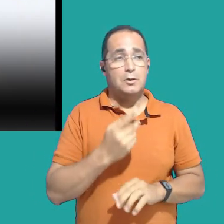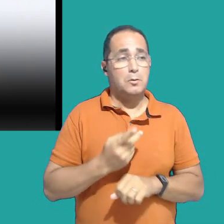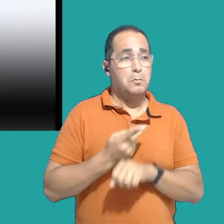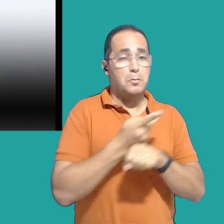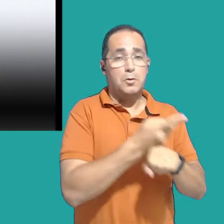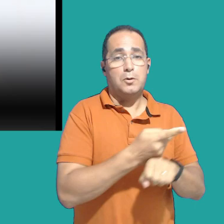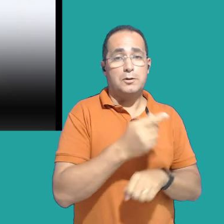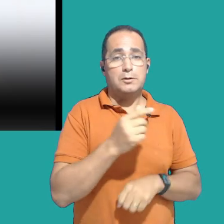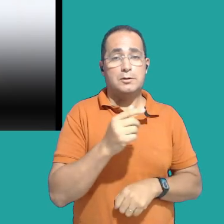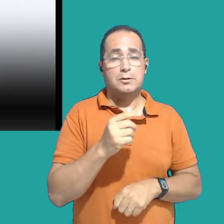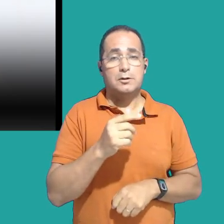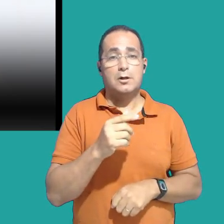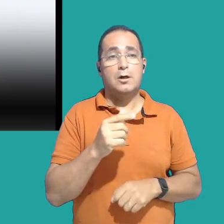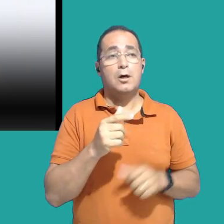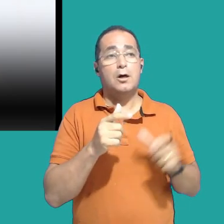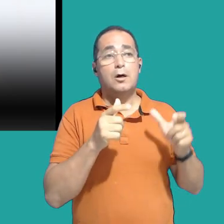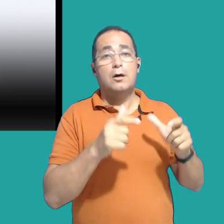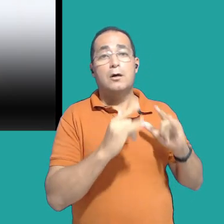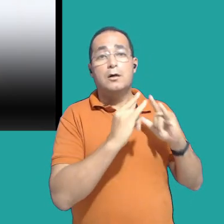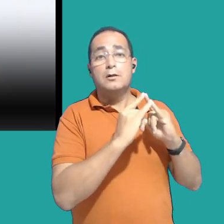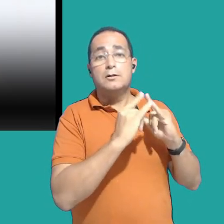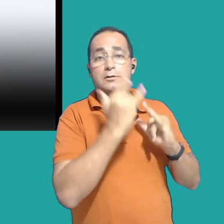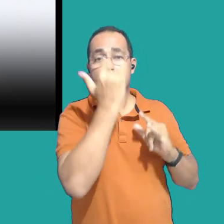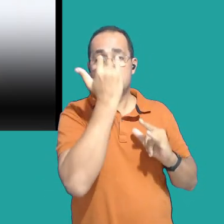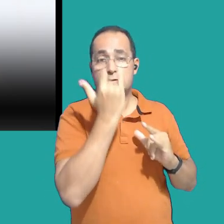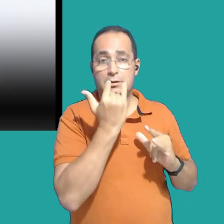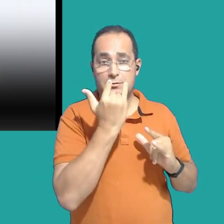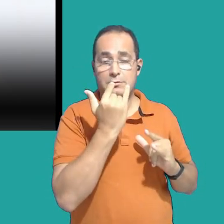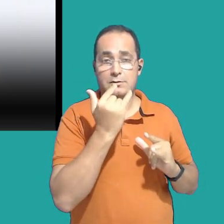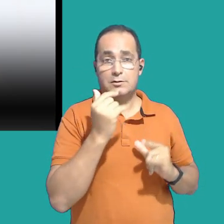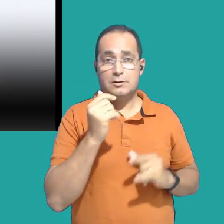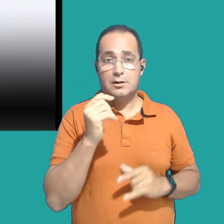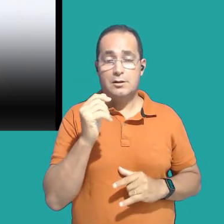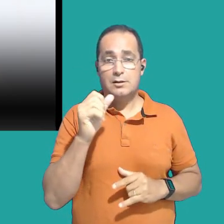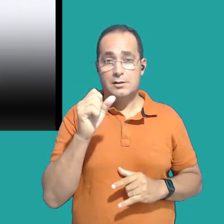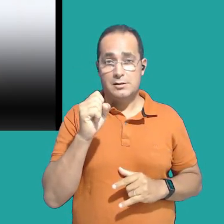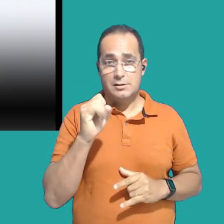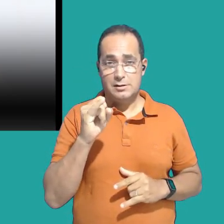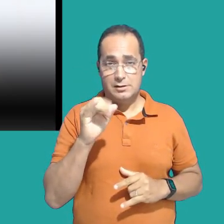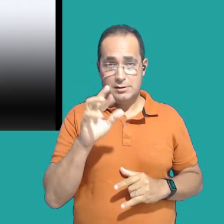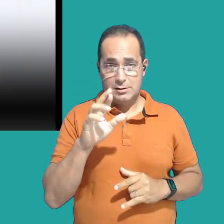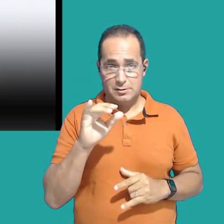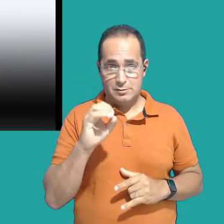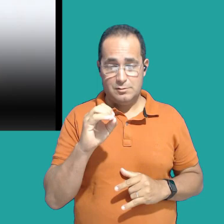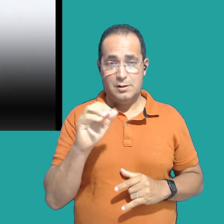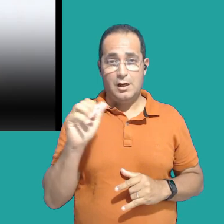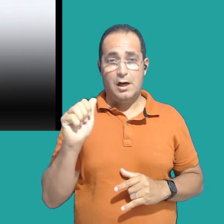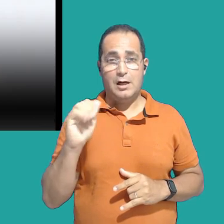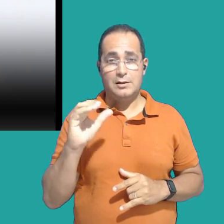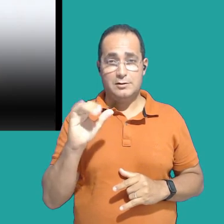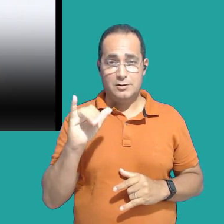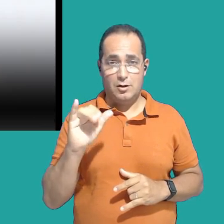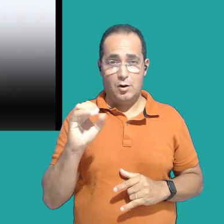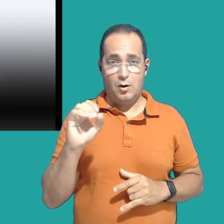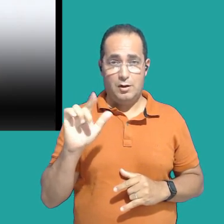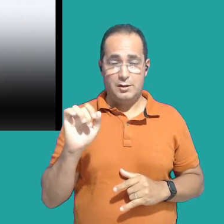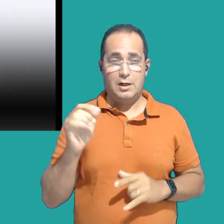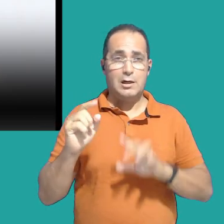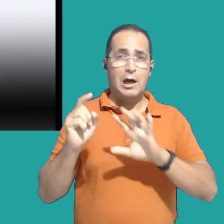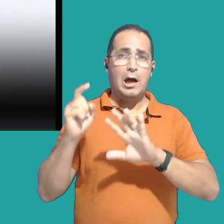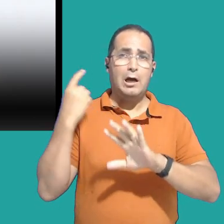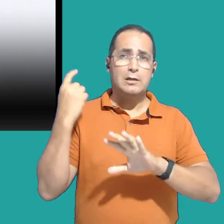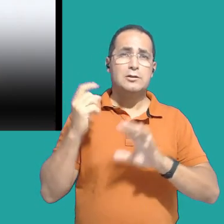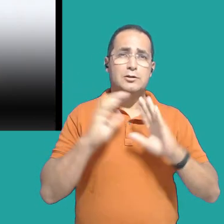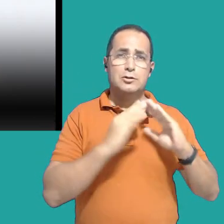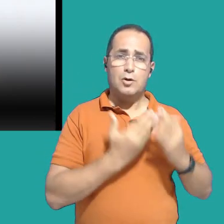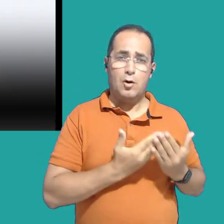busquei a Ciro Acioli, que é a instituição para pessoas cegas, ou de reabilitação, na verdade, né? Antes era